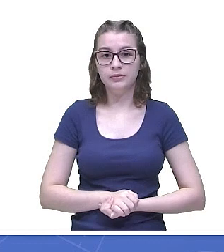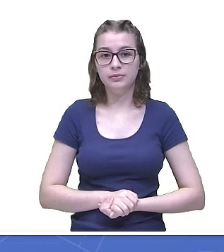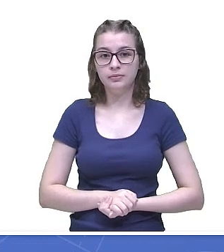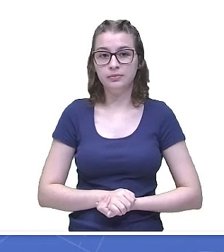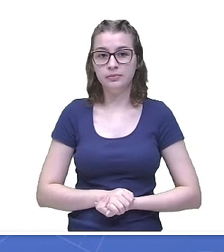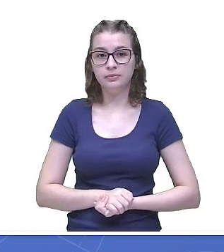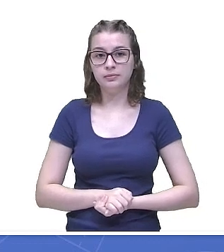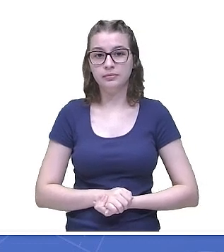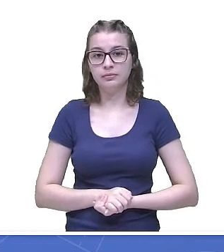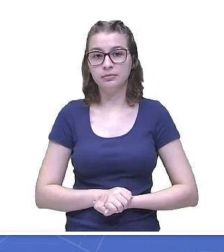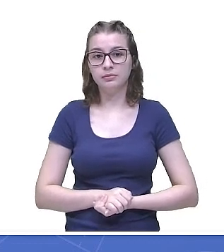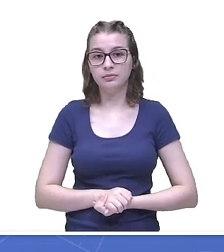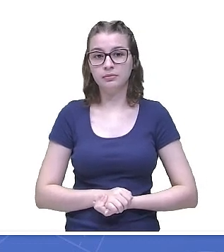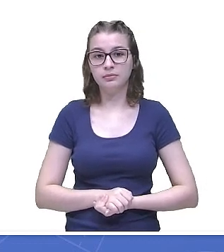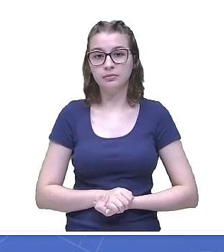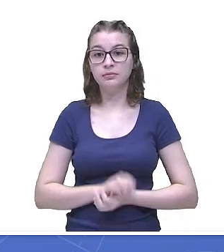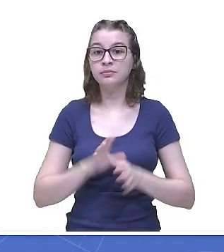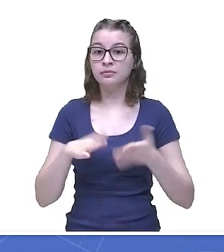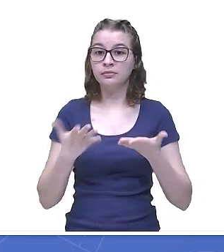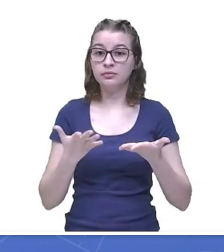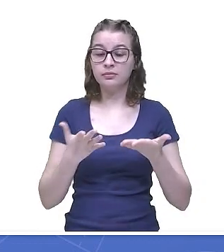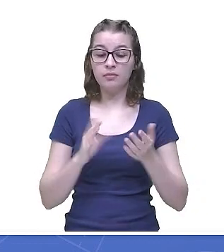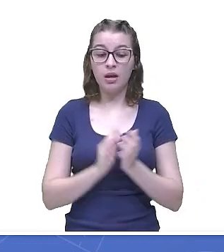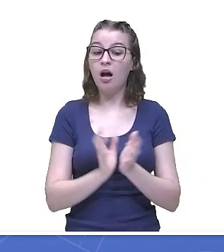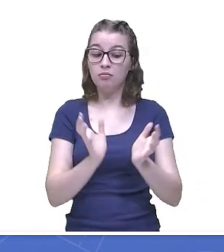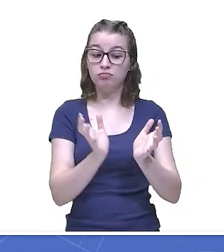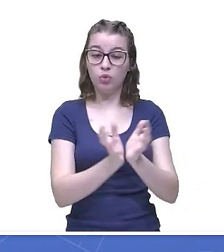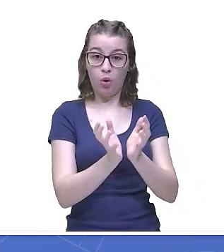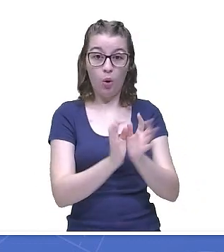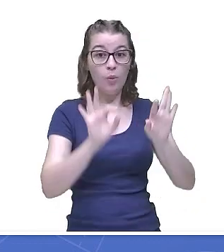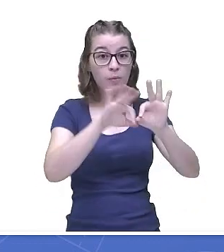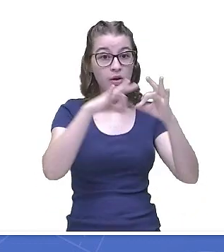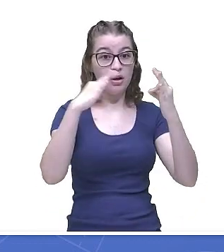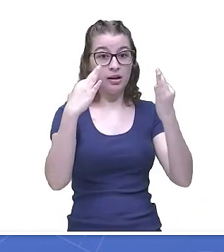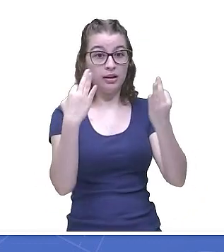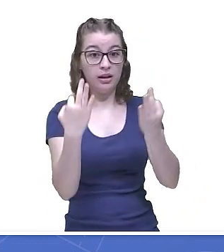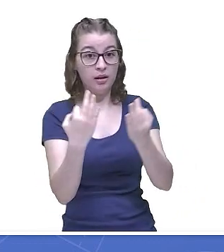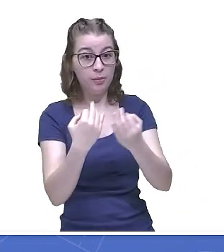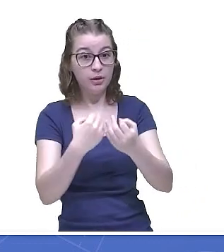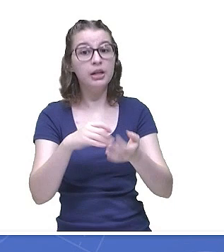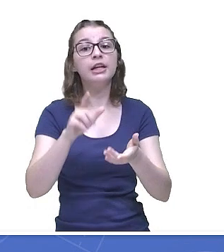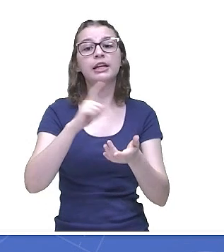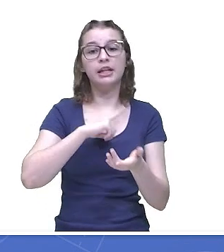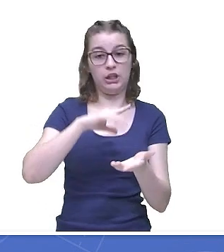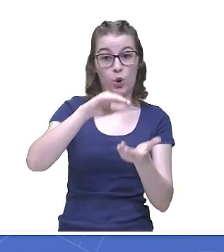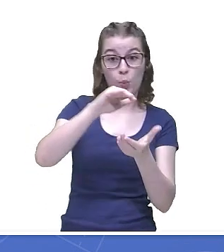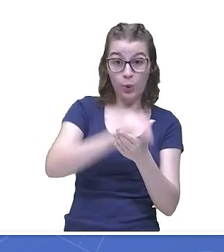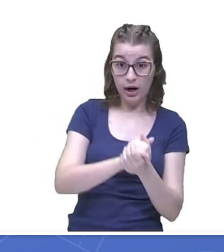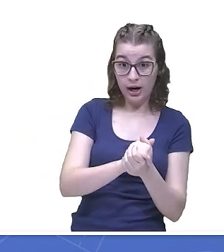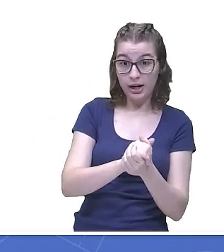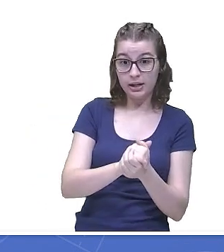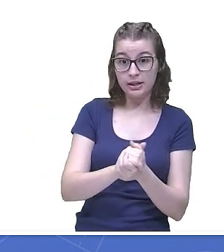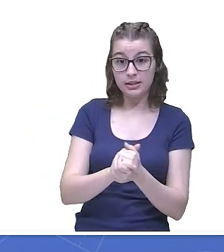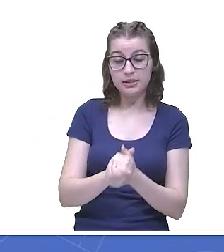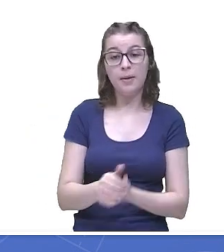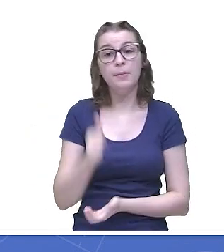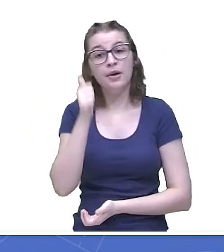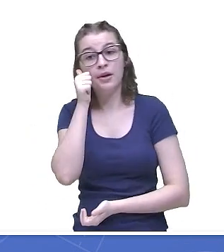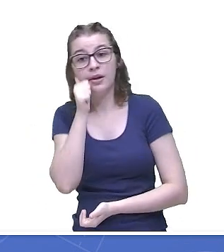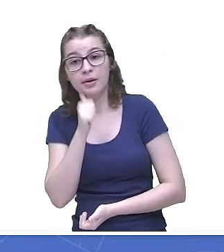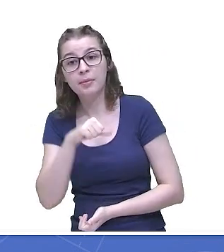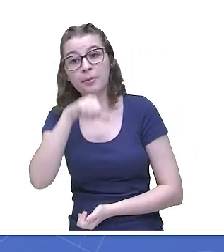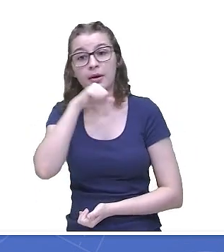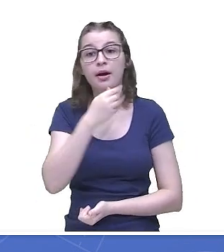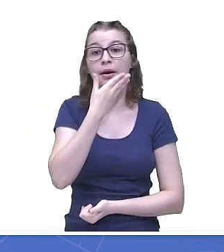concepções? Aquela família nuclear matrimonial que nós vimos, que nós estávamos falando dela, de pai, mãe e